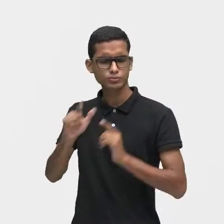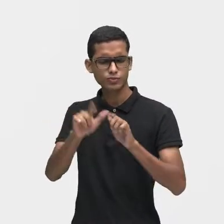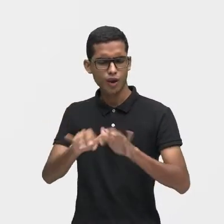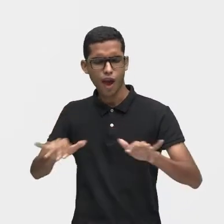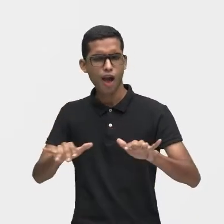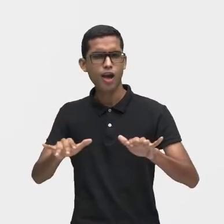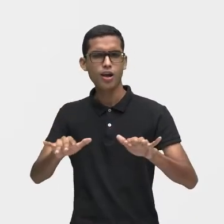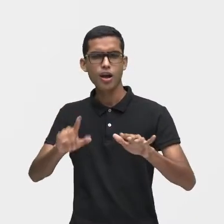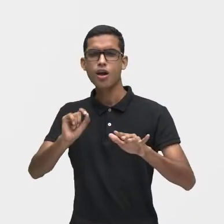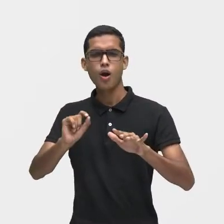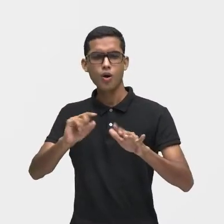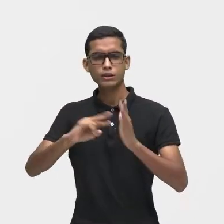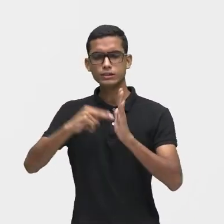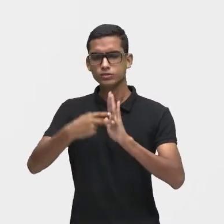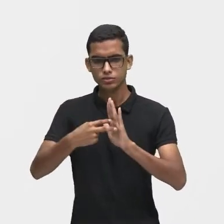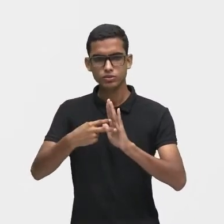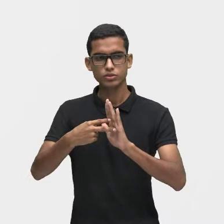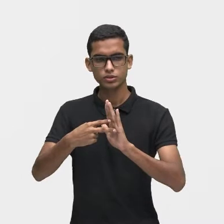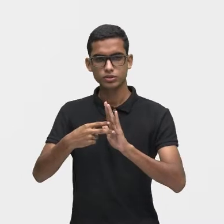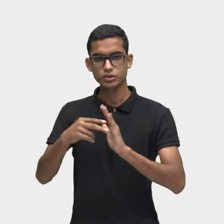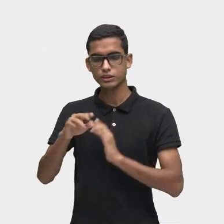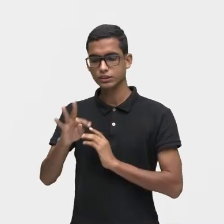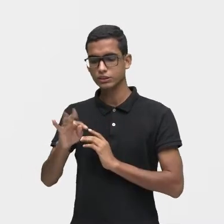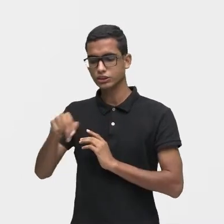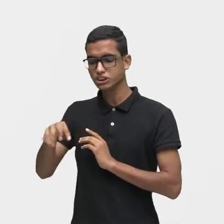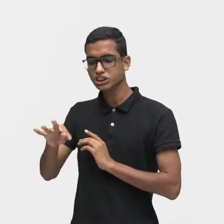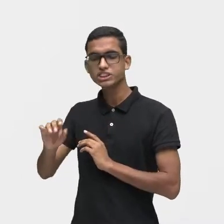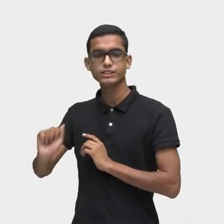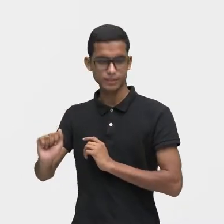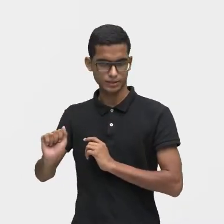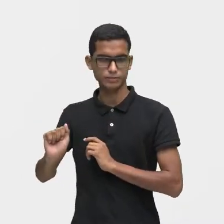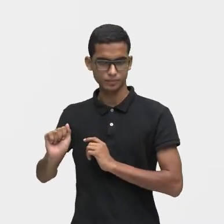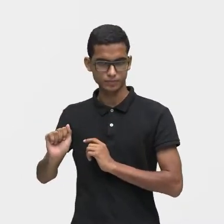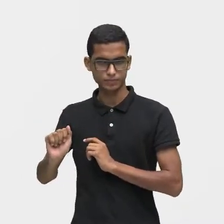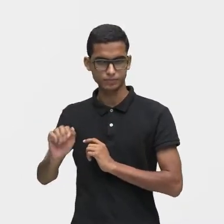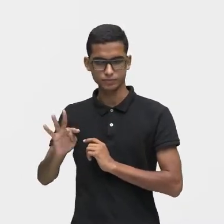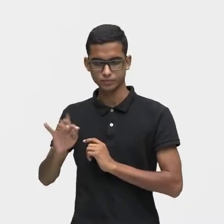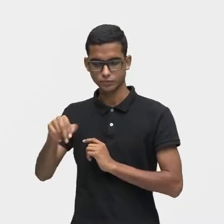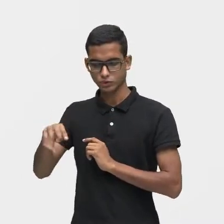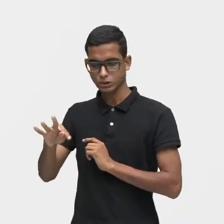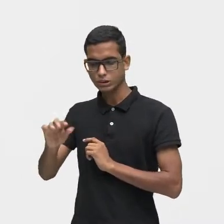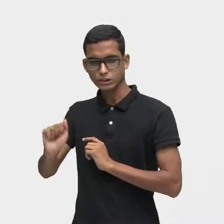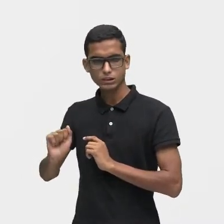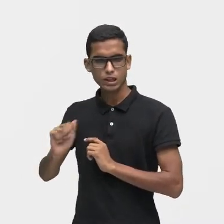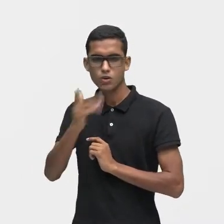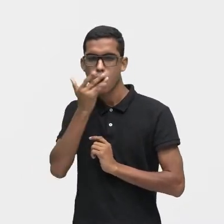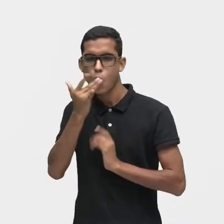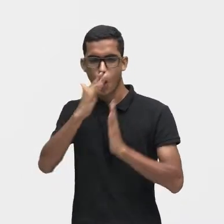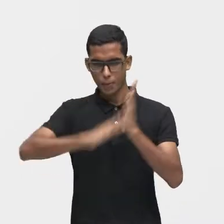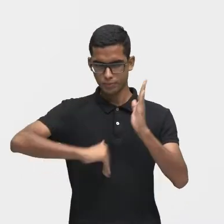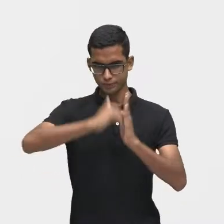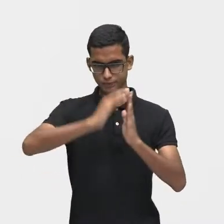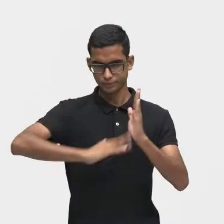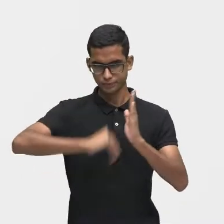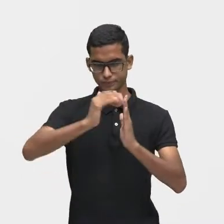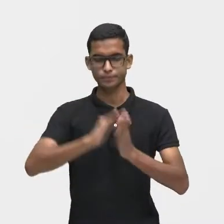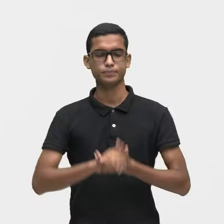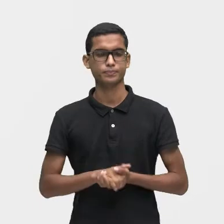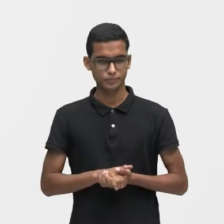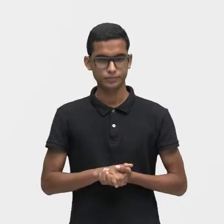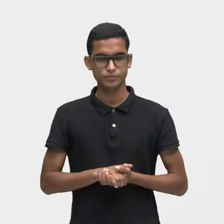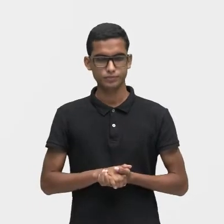você encontra diversos tipos de tinta. Você vai a uma casa especializada de desenho, de pintura, então